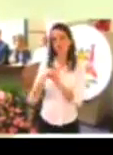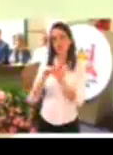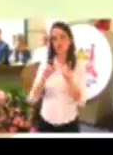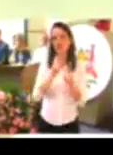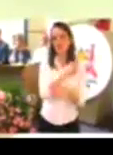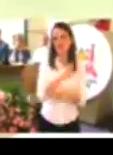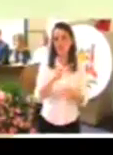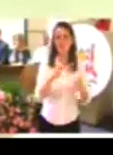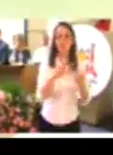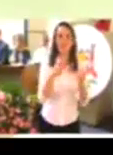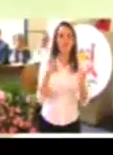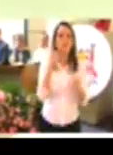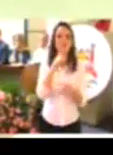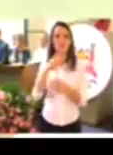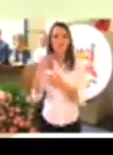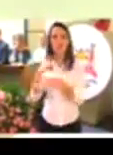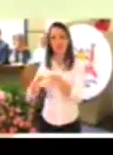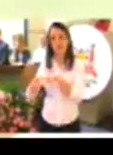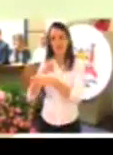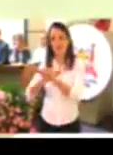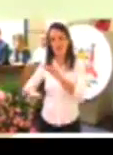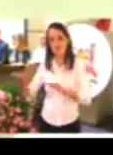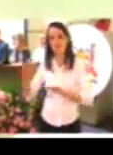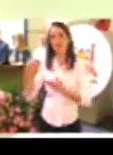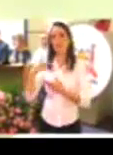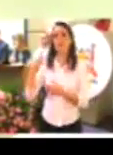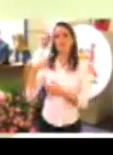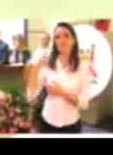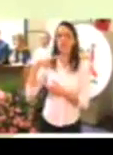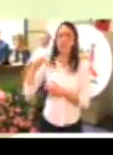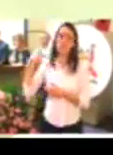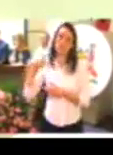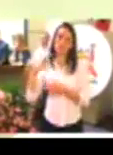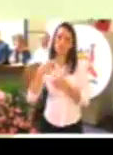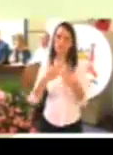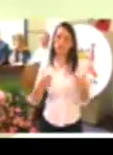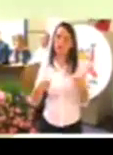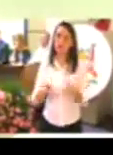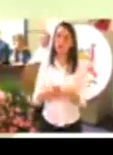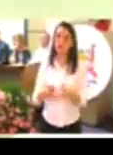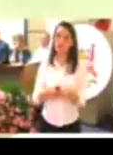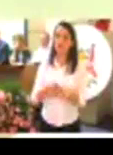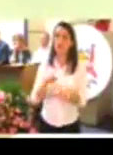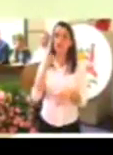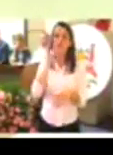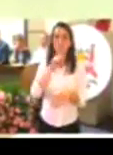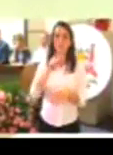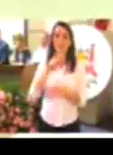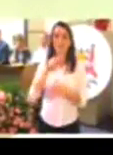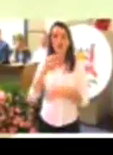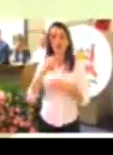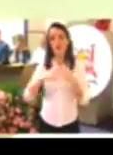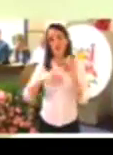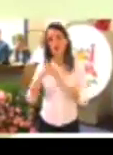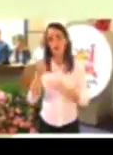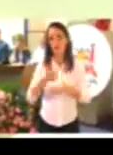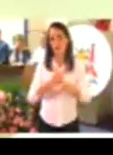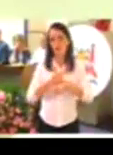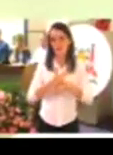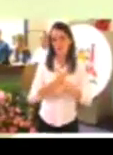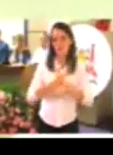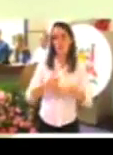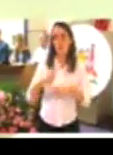governantes. Com a Escola do Legislativo em Criciúma, vamos poder promover ações de qualificação onde